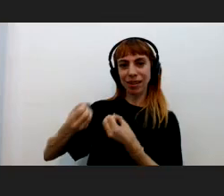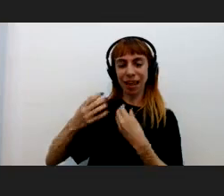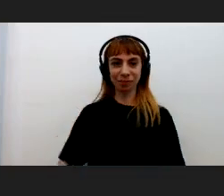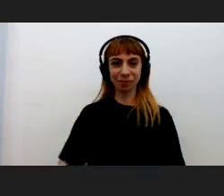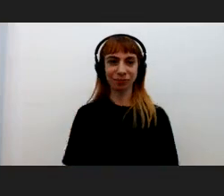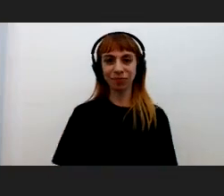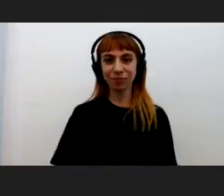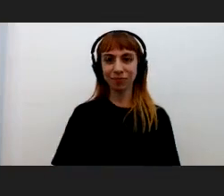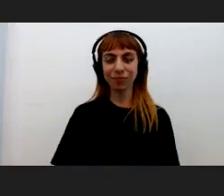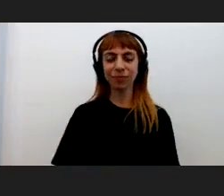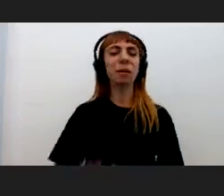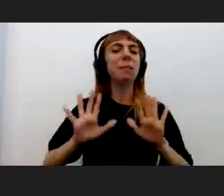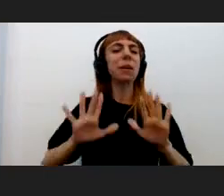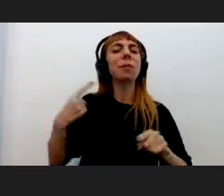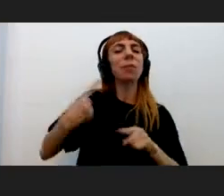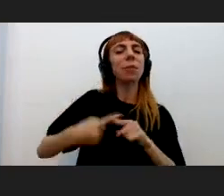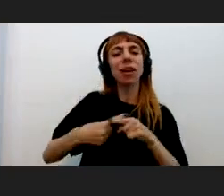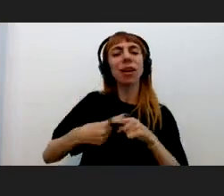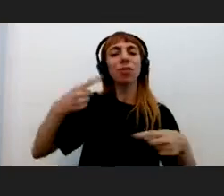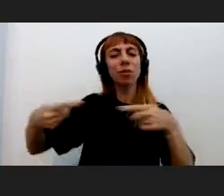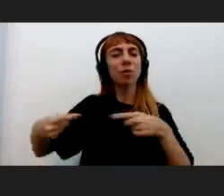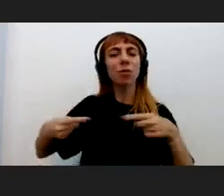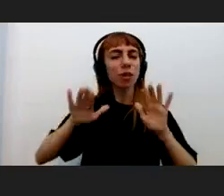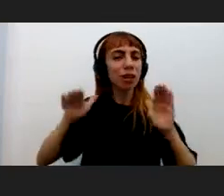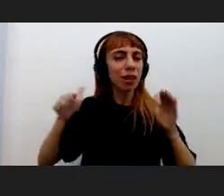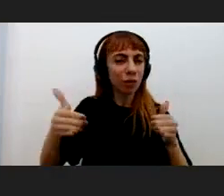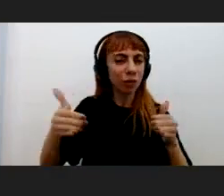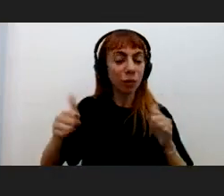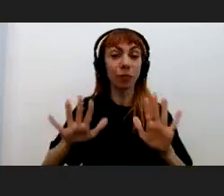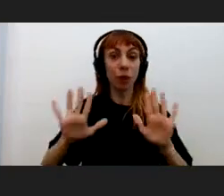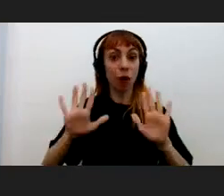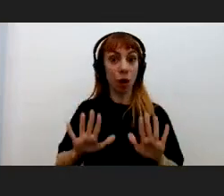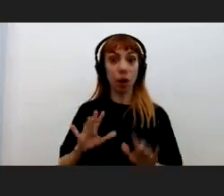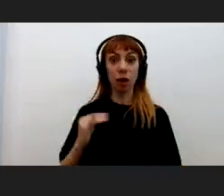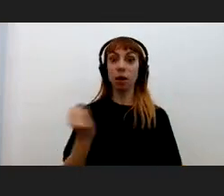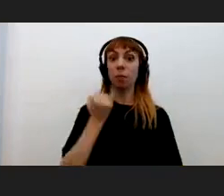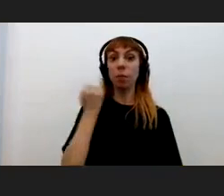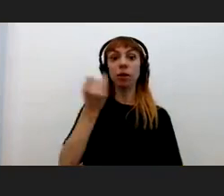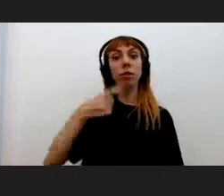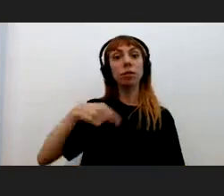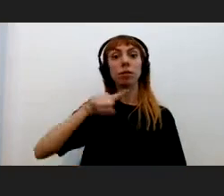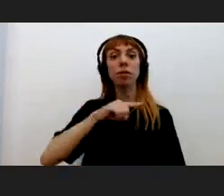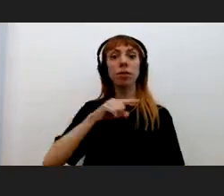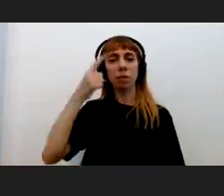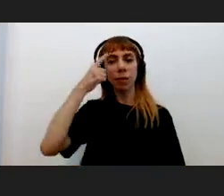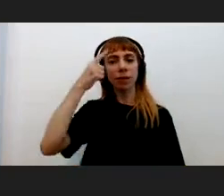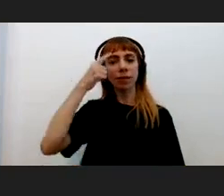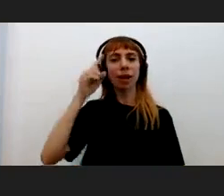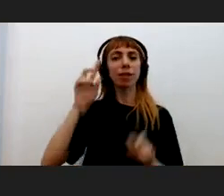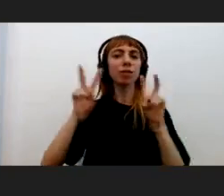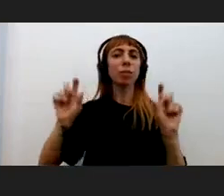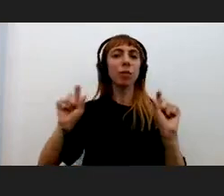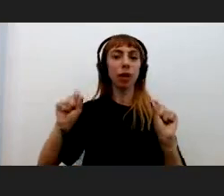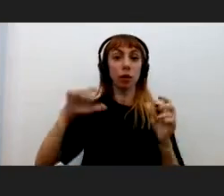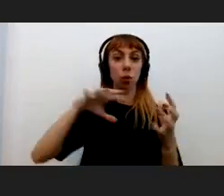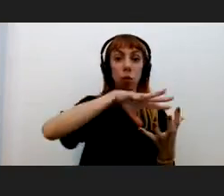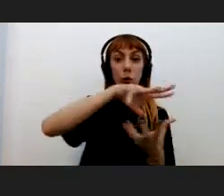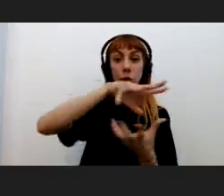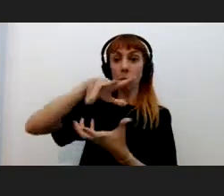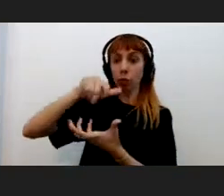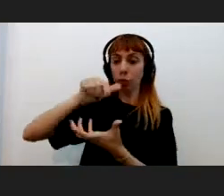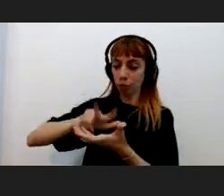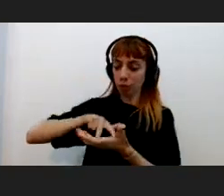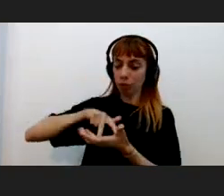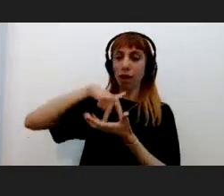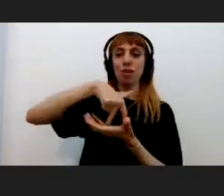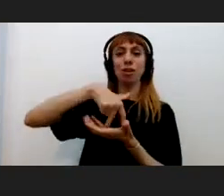que envolve fazer um recorte do mundo que a gente aprendeu a viver. Então, eu queria propor aqui essa